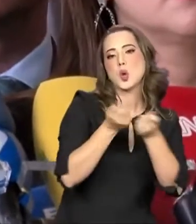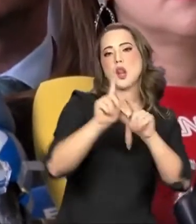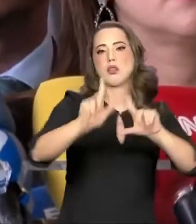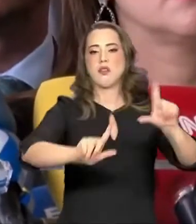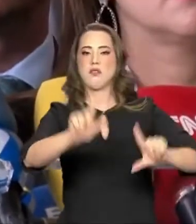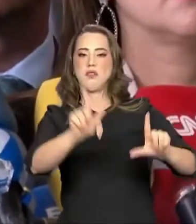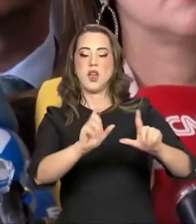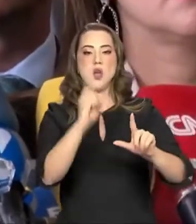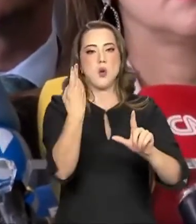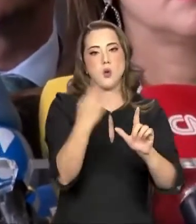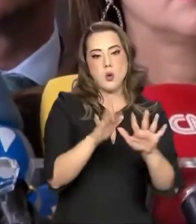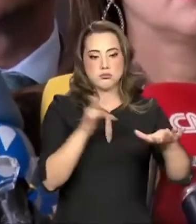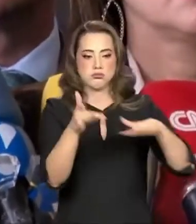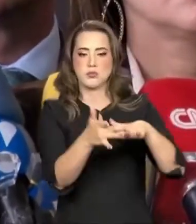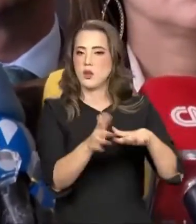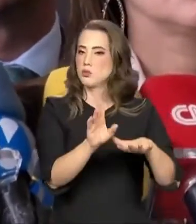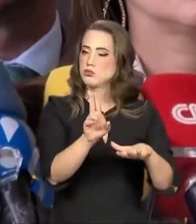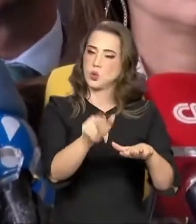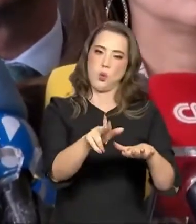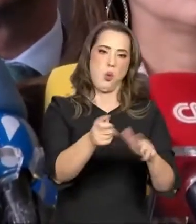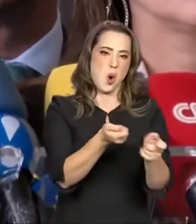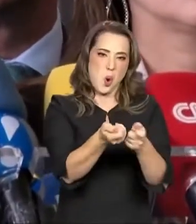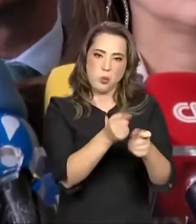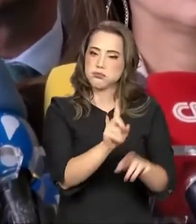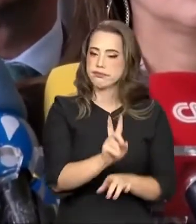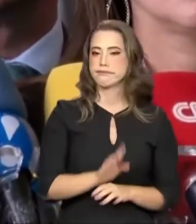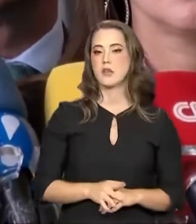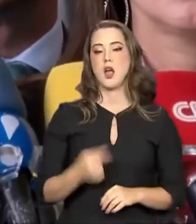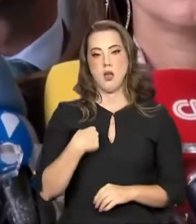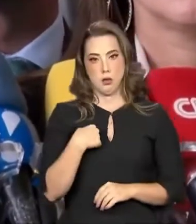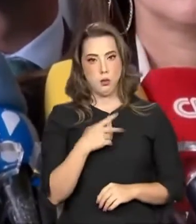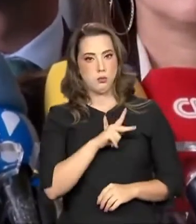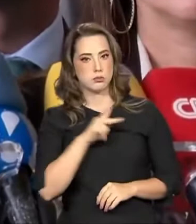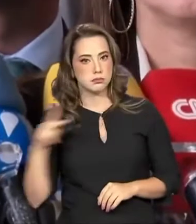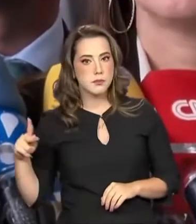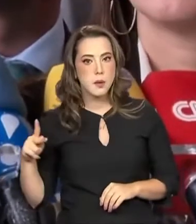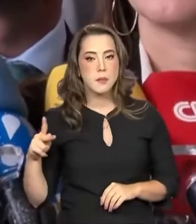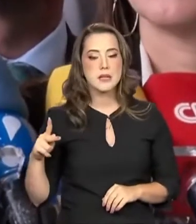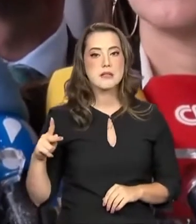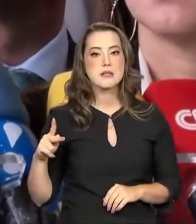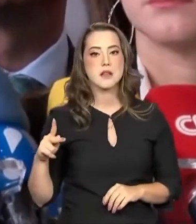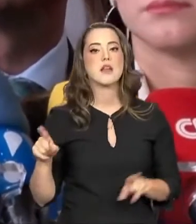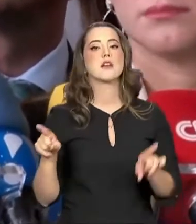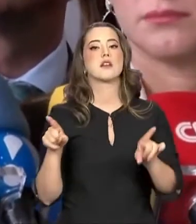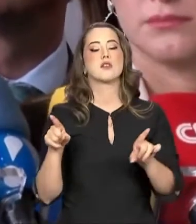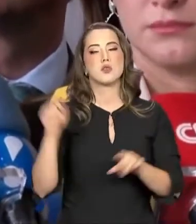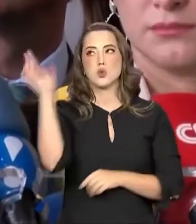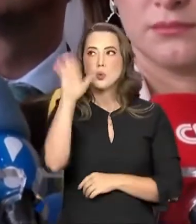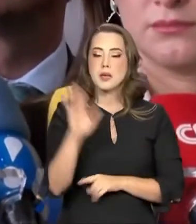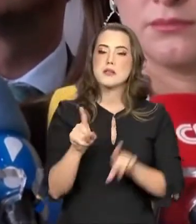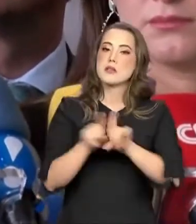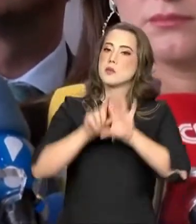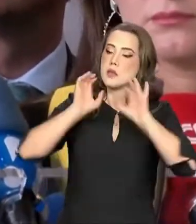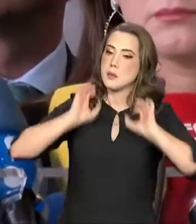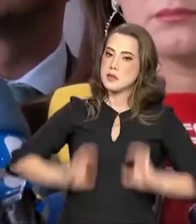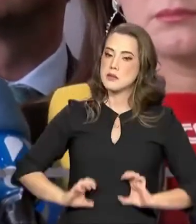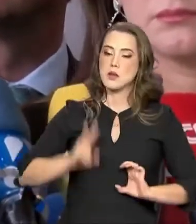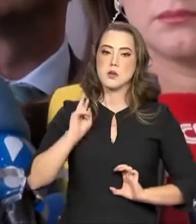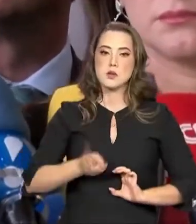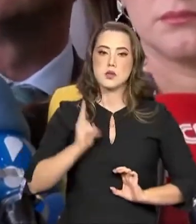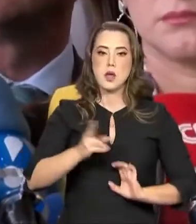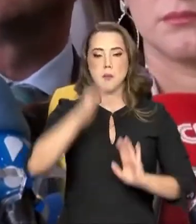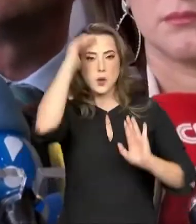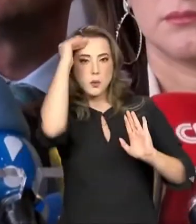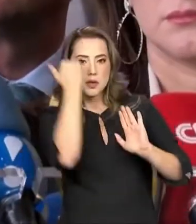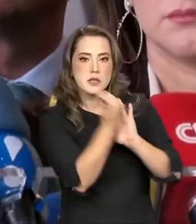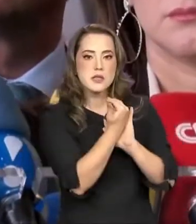sociais. Enquanto presidente da República e cidadão, continuarei cumprindo todos os